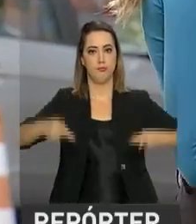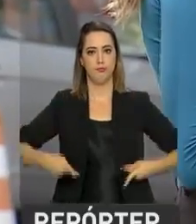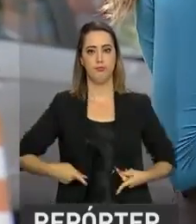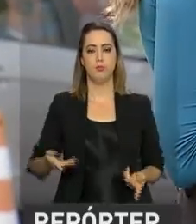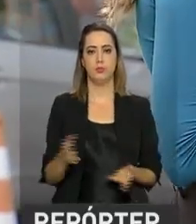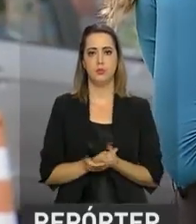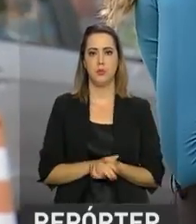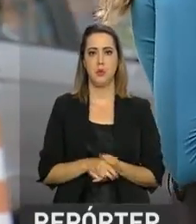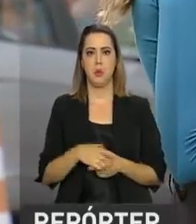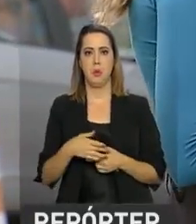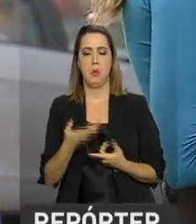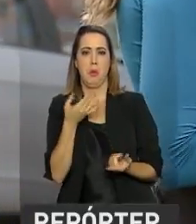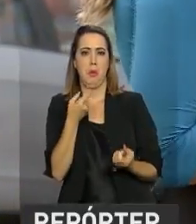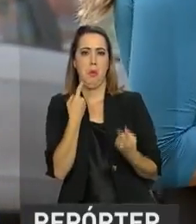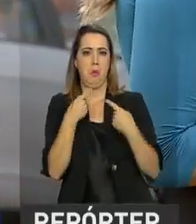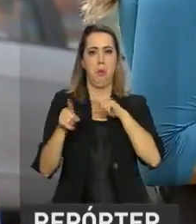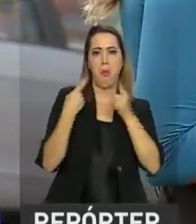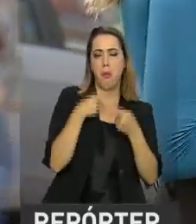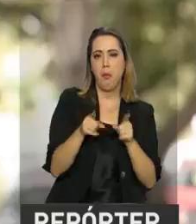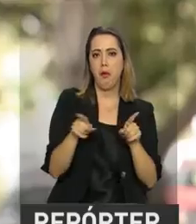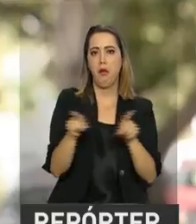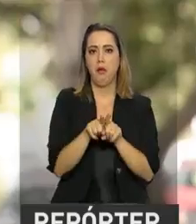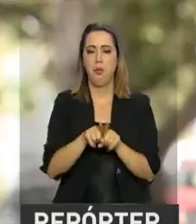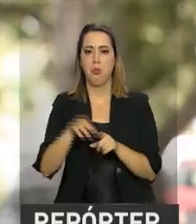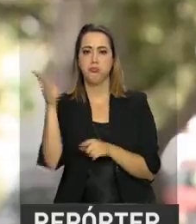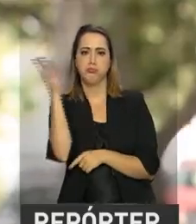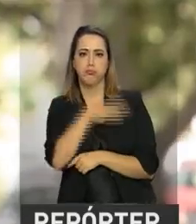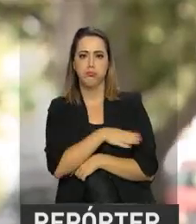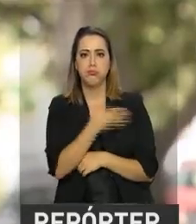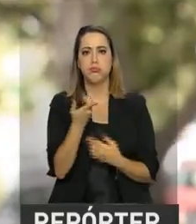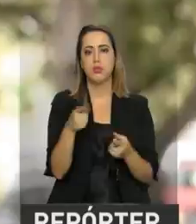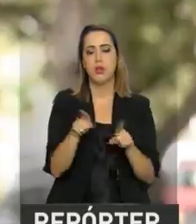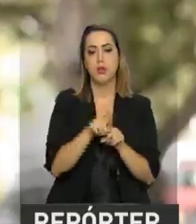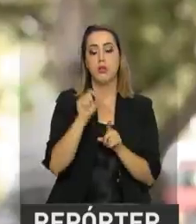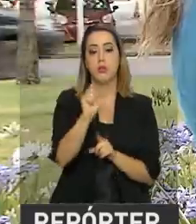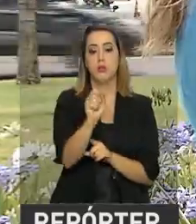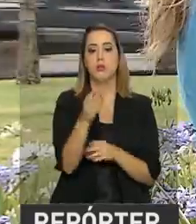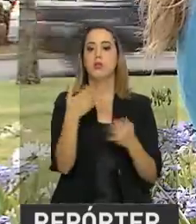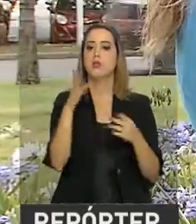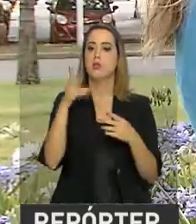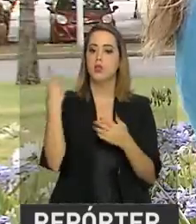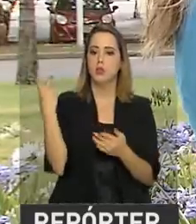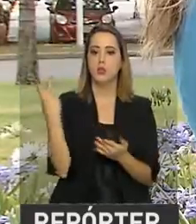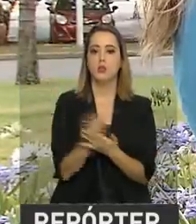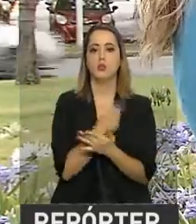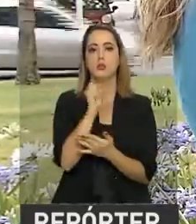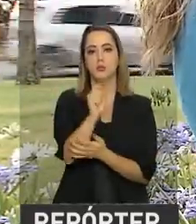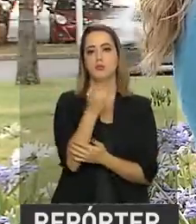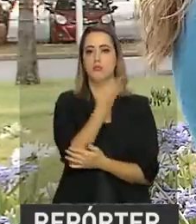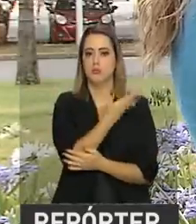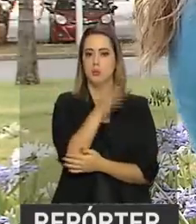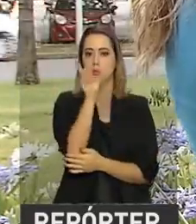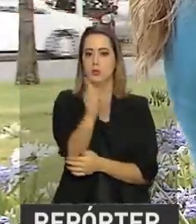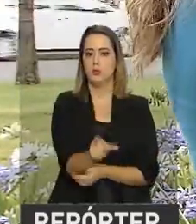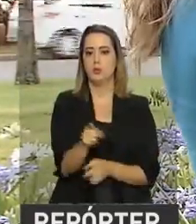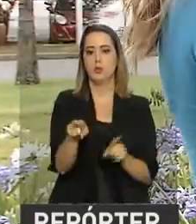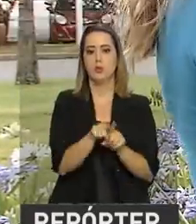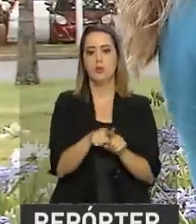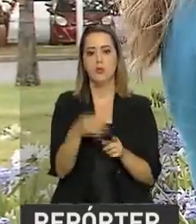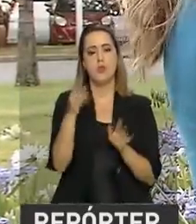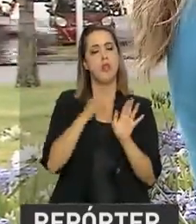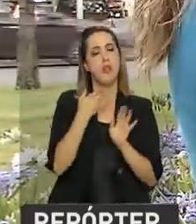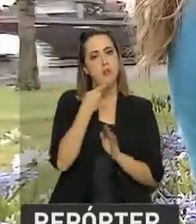Piadas de mau gosto e apelidos eram comuns no dia a dia do brasiliense Vitor. Aos 19 anos, ele revelou a